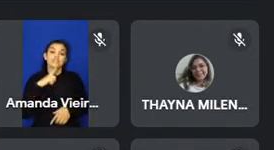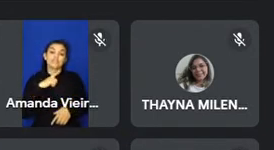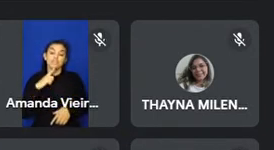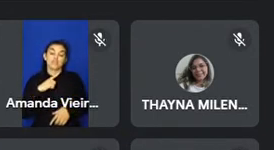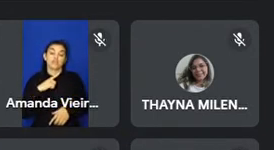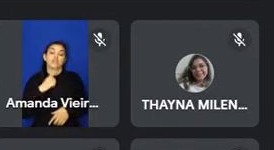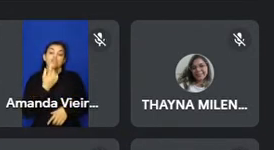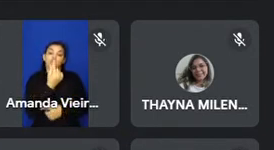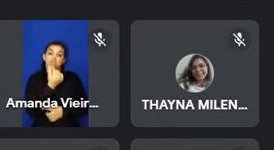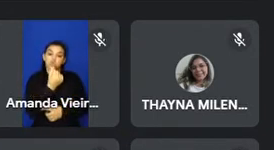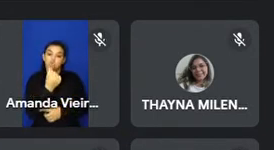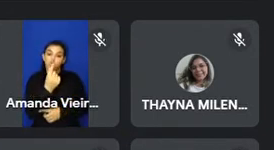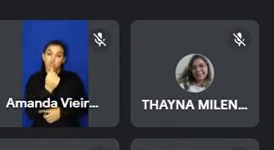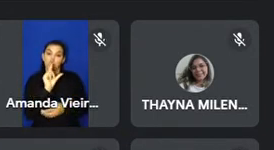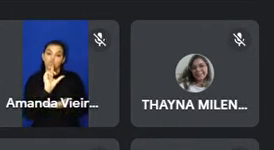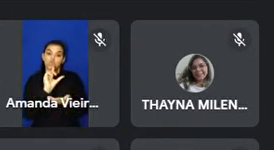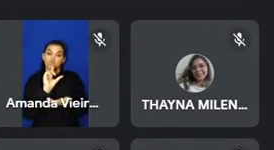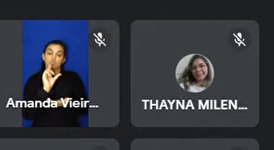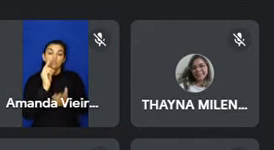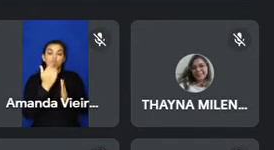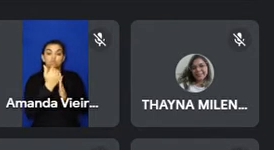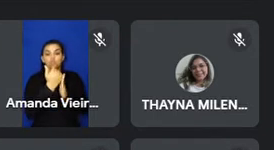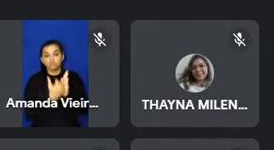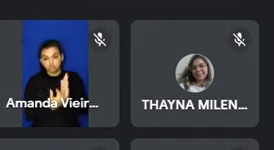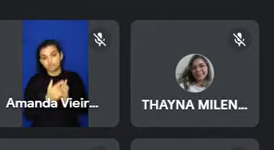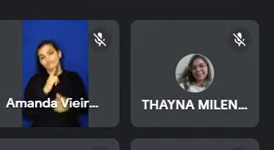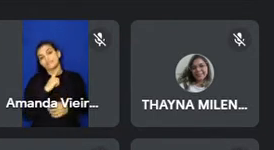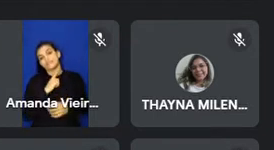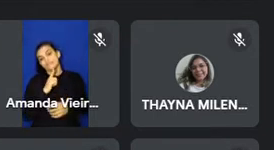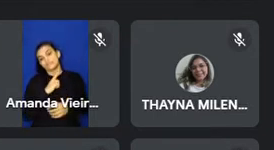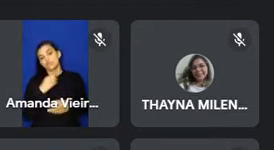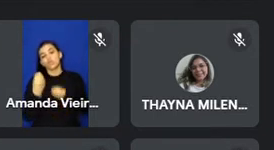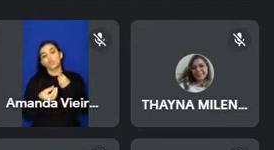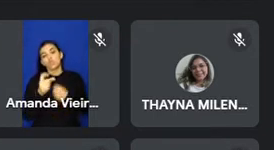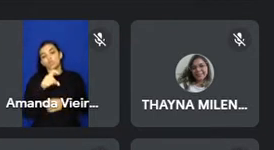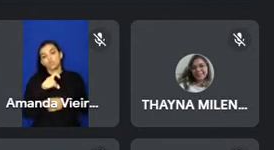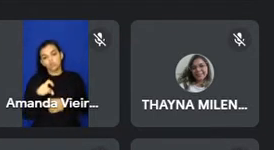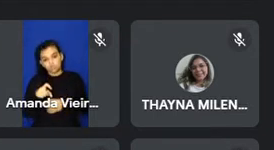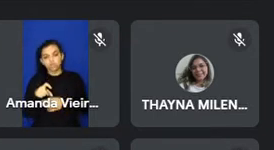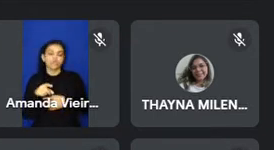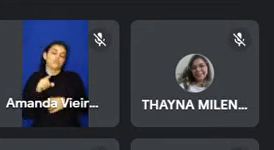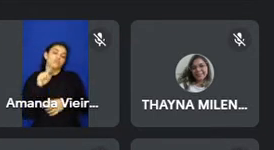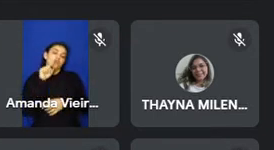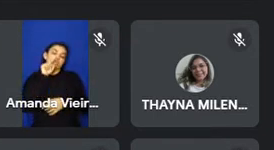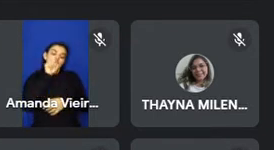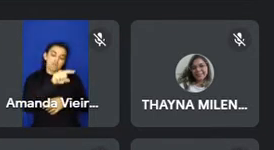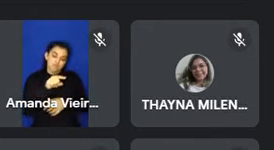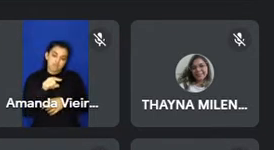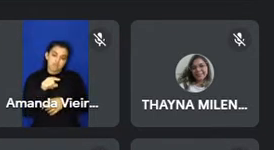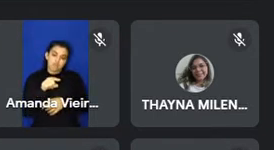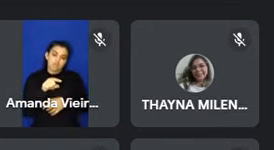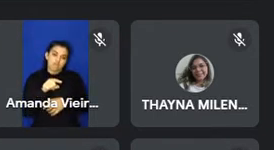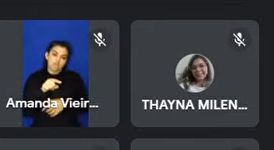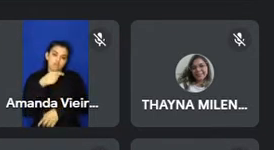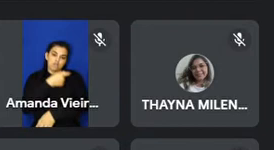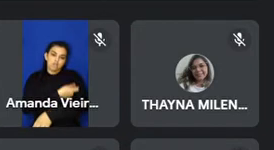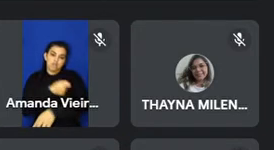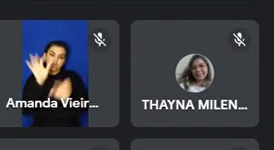vocês viram. A gente aplica a toxina no animal, né? Ou o vírus, algum